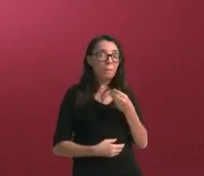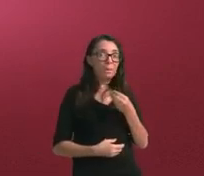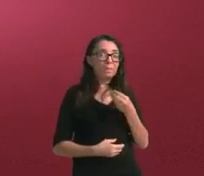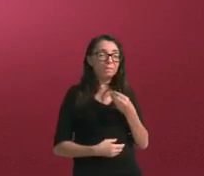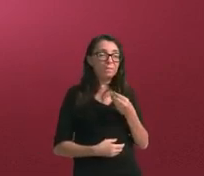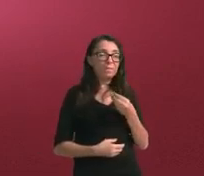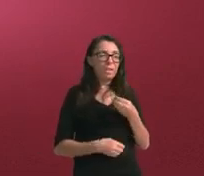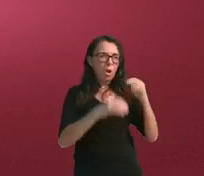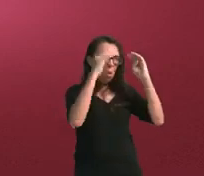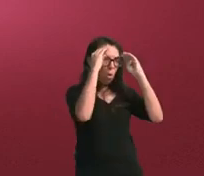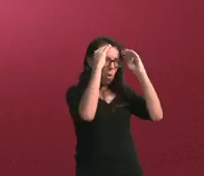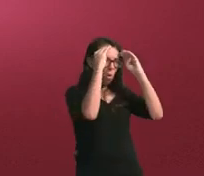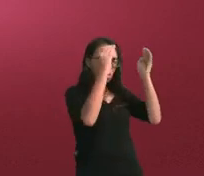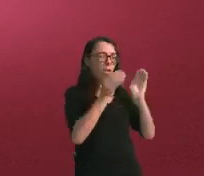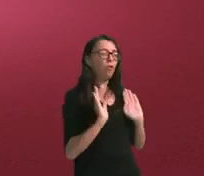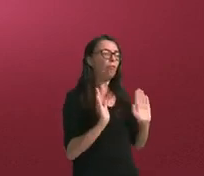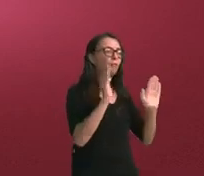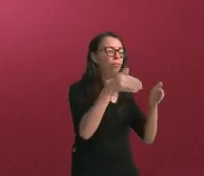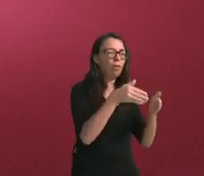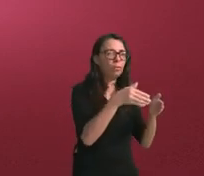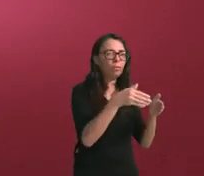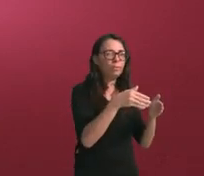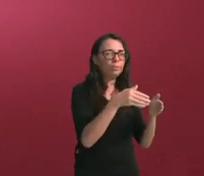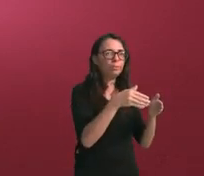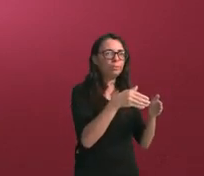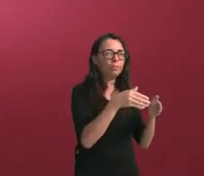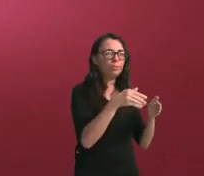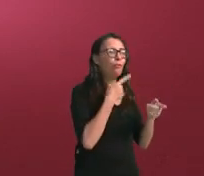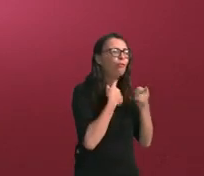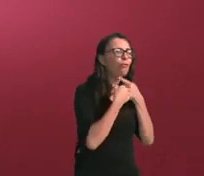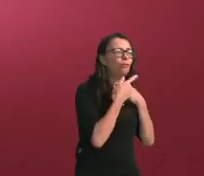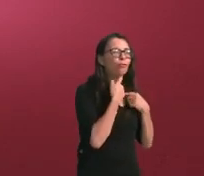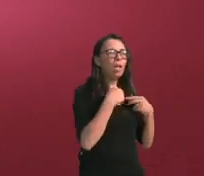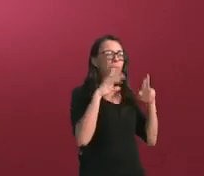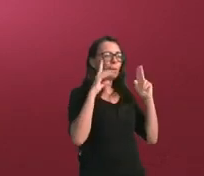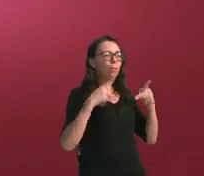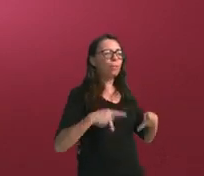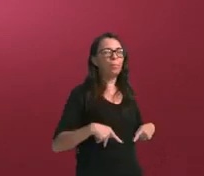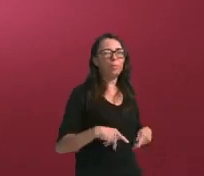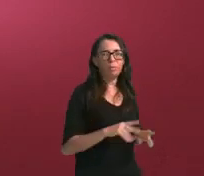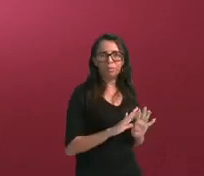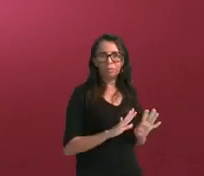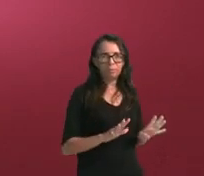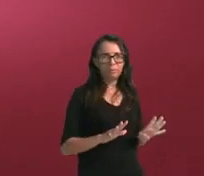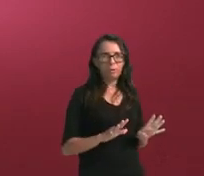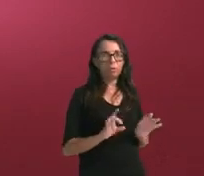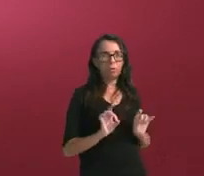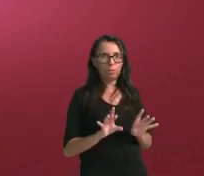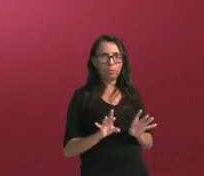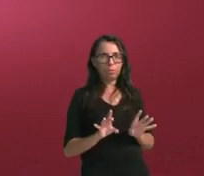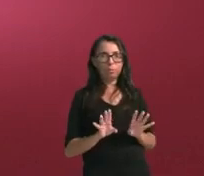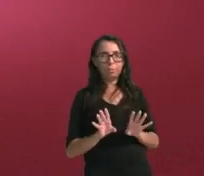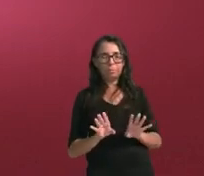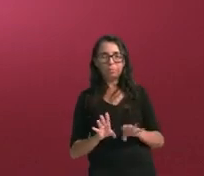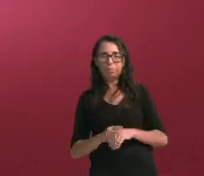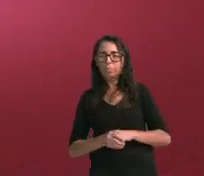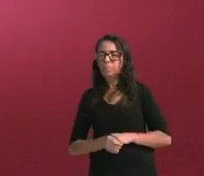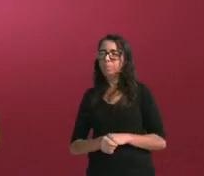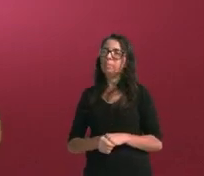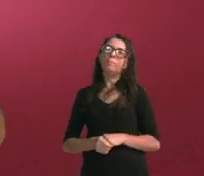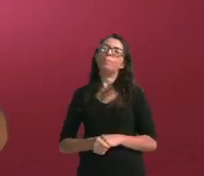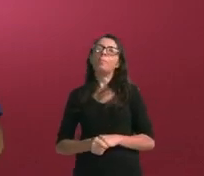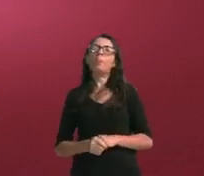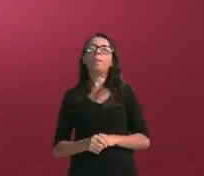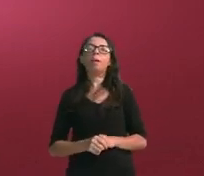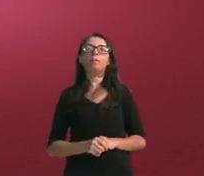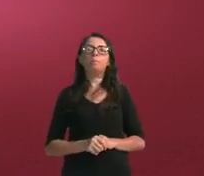amados? Então Moisés obedeceu e Deus realizou. Eis o título dessa passagem aqui.